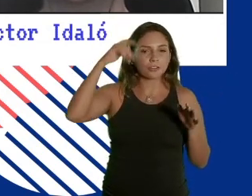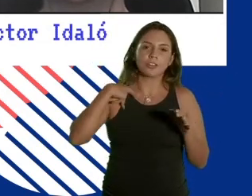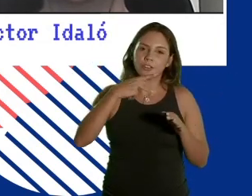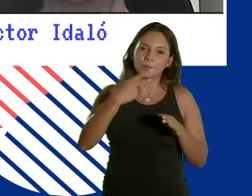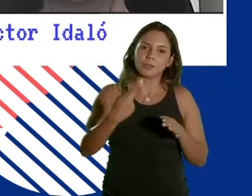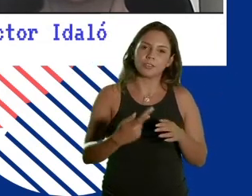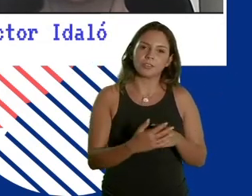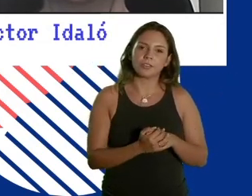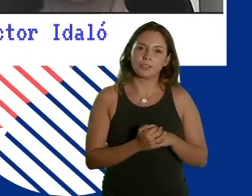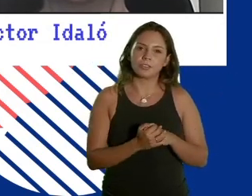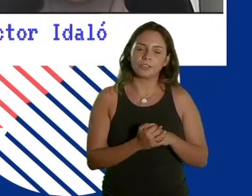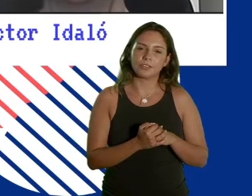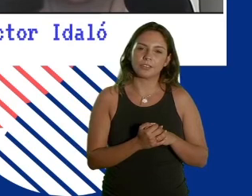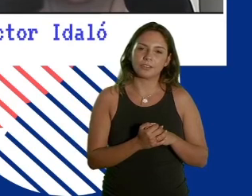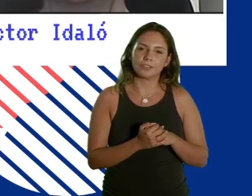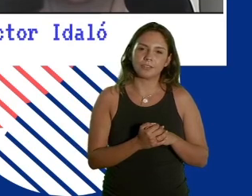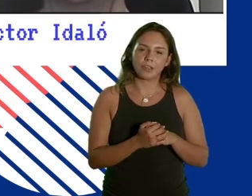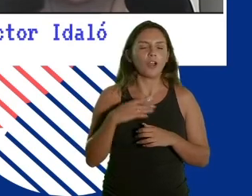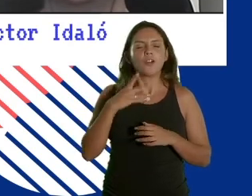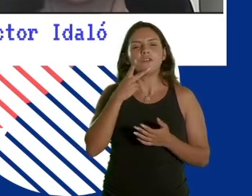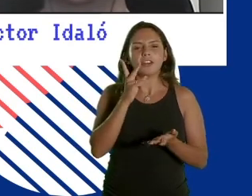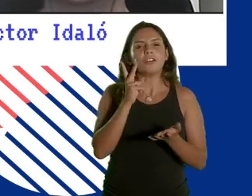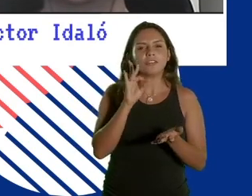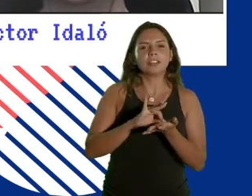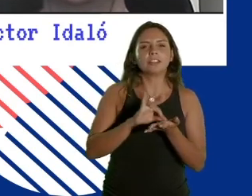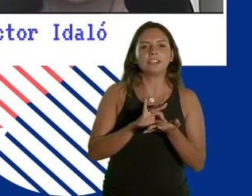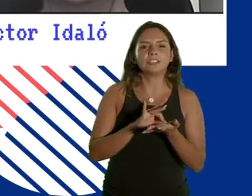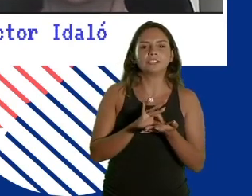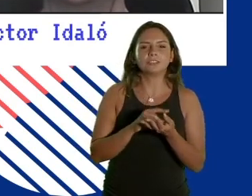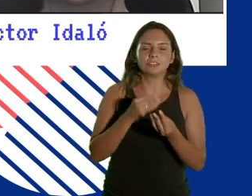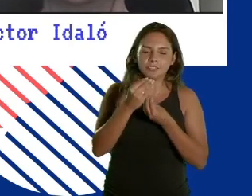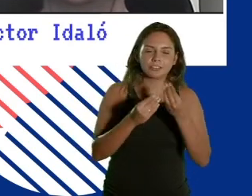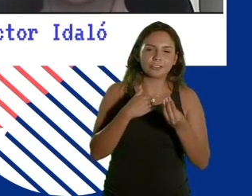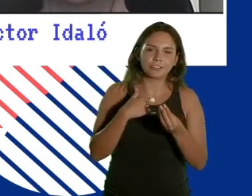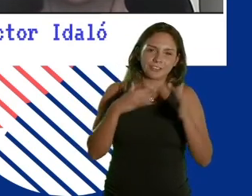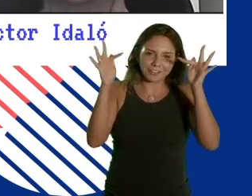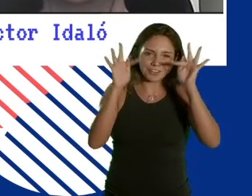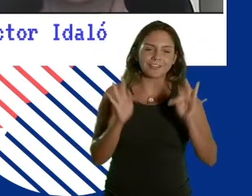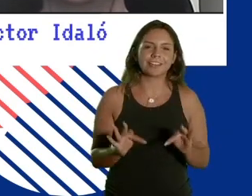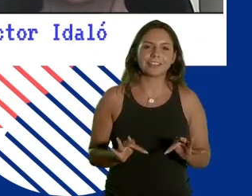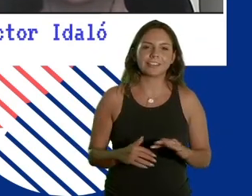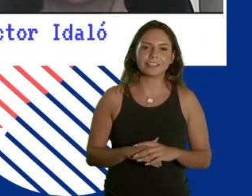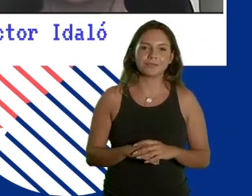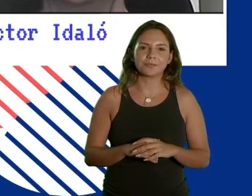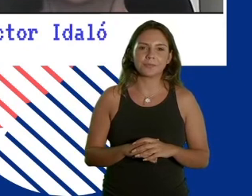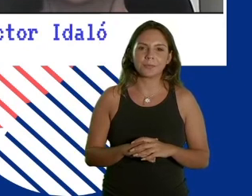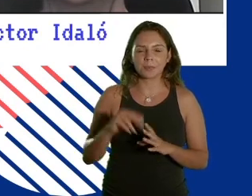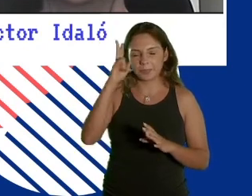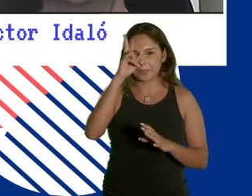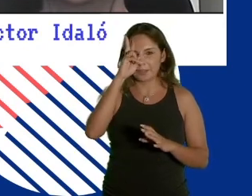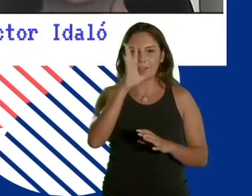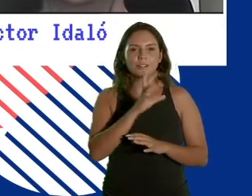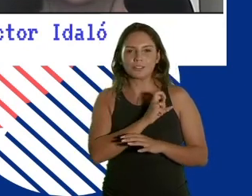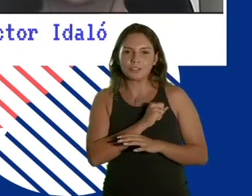falo mesmo, esbanjo, como eu fui feliz com a história